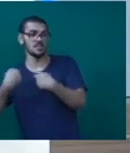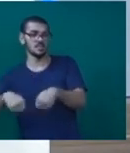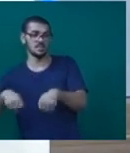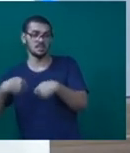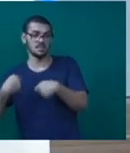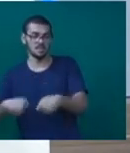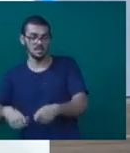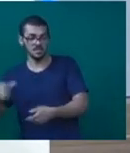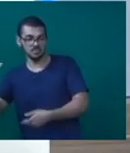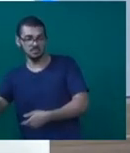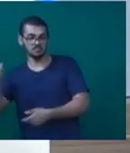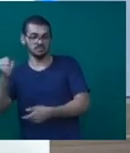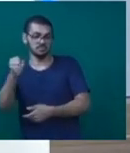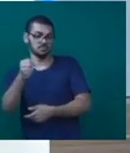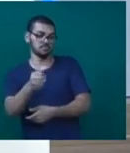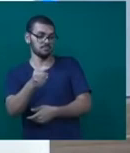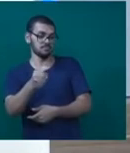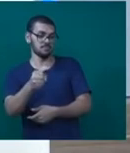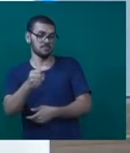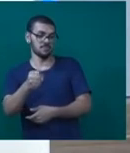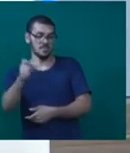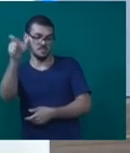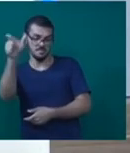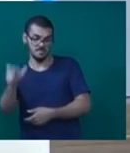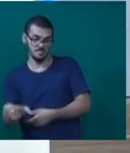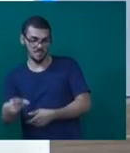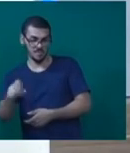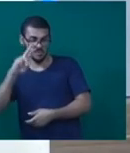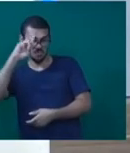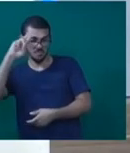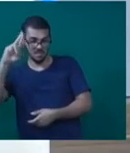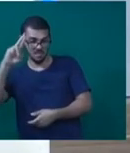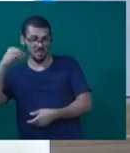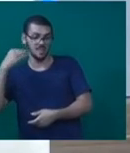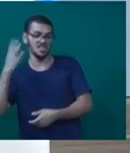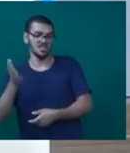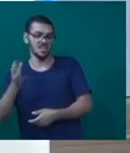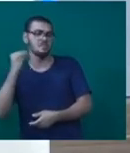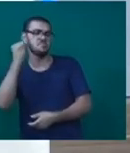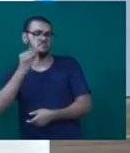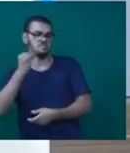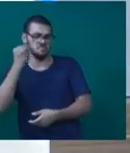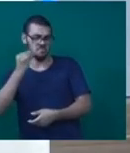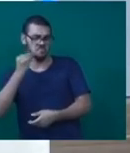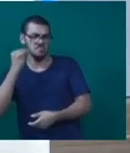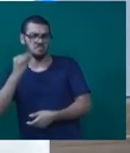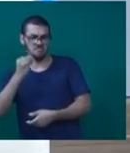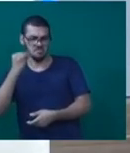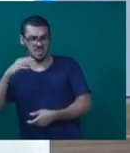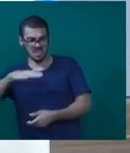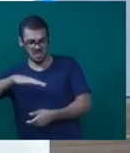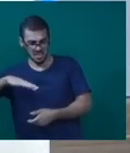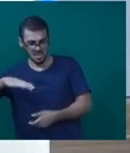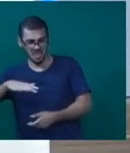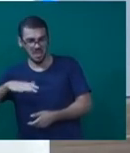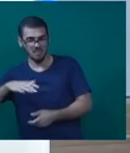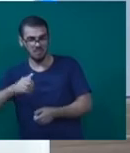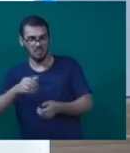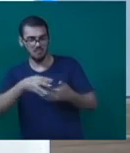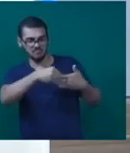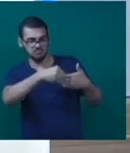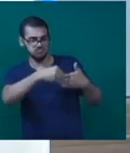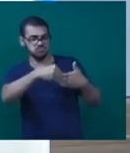que disponibilizar um supervisor experiente naquela área para acompanhar o educando,